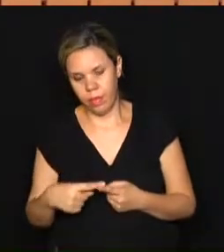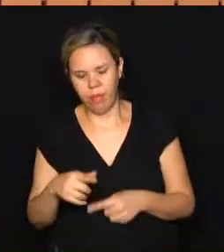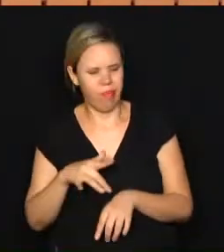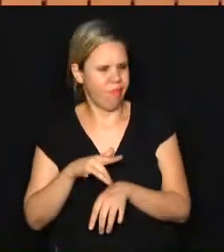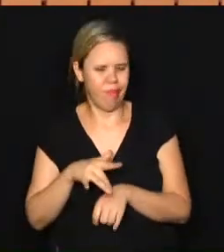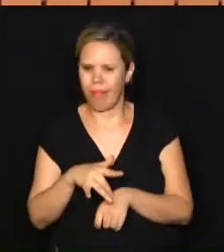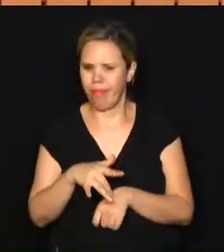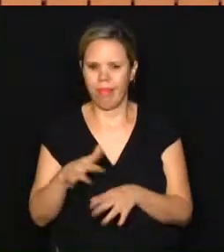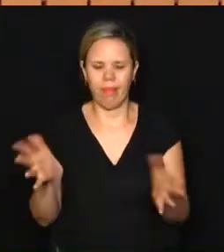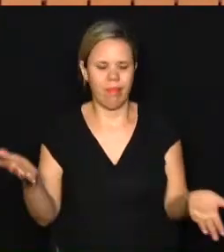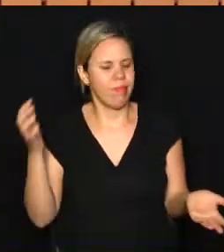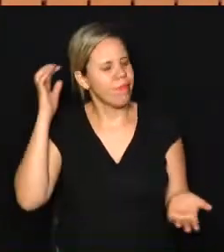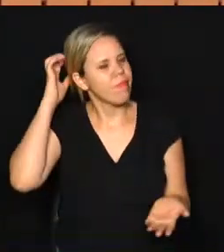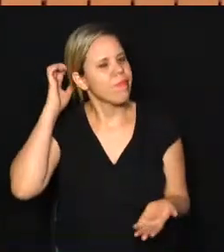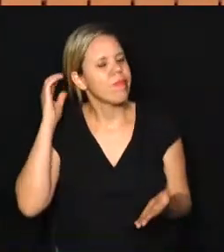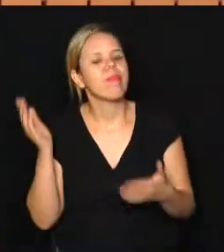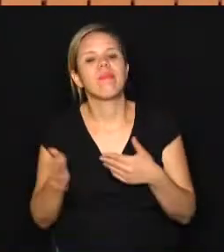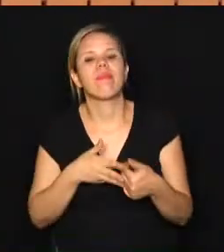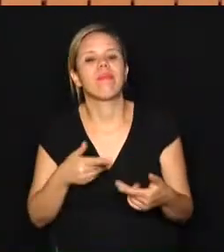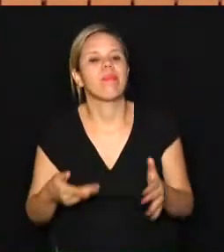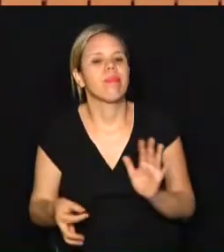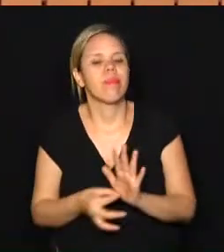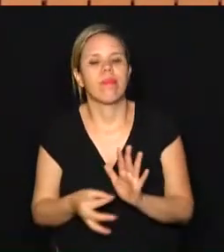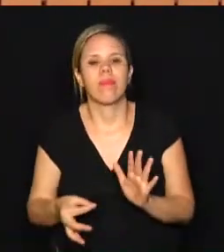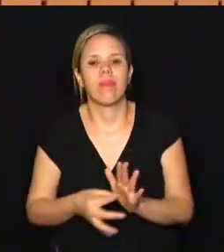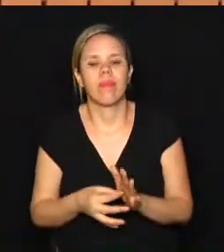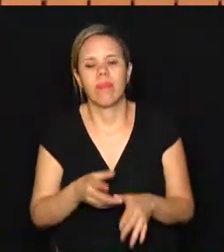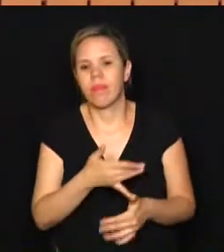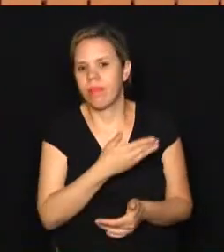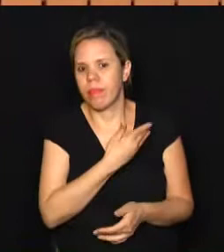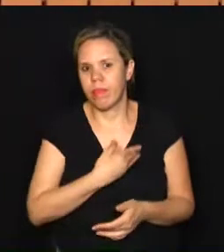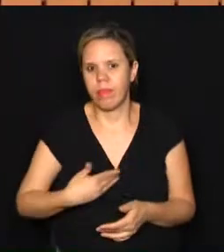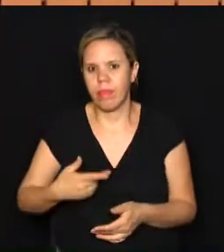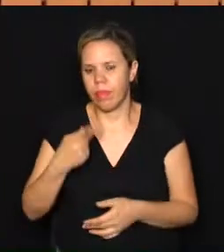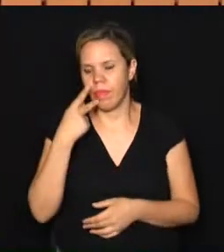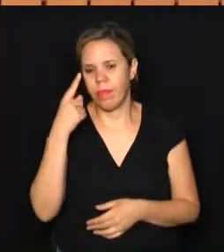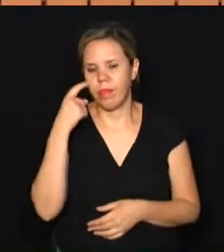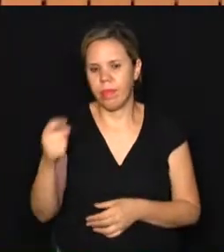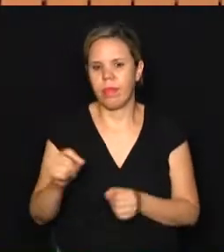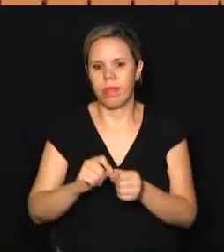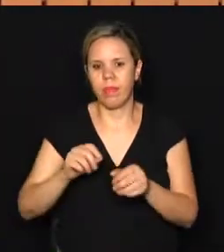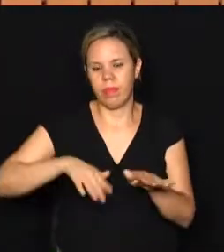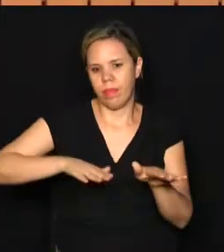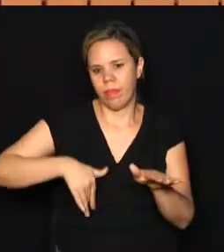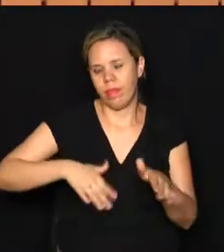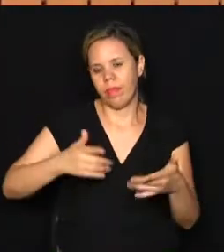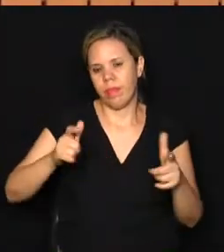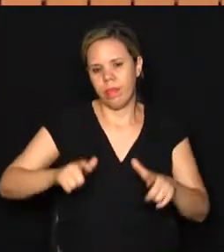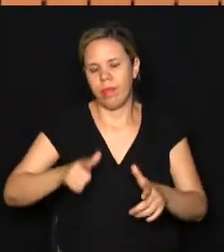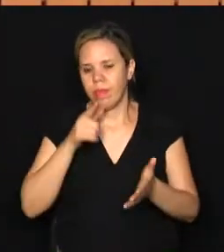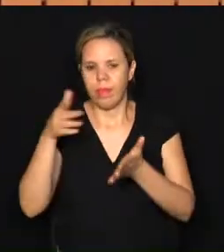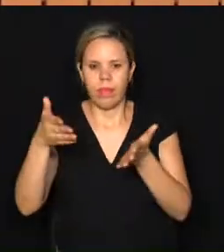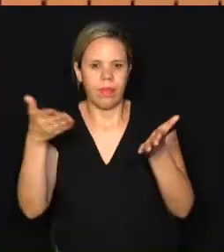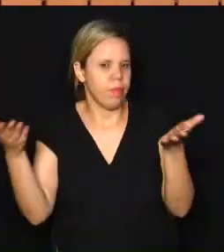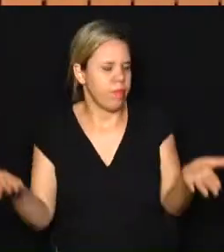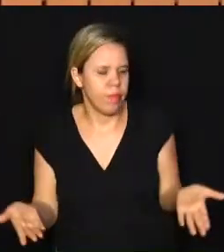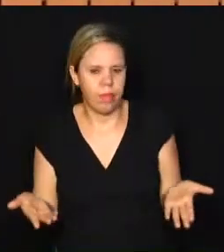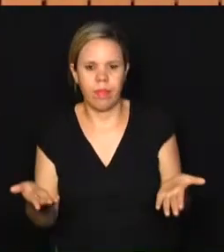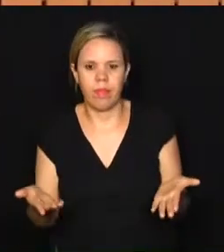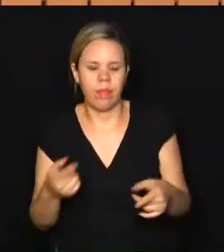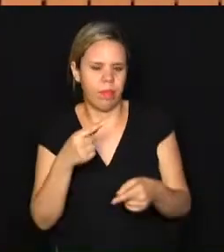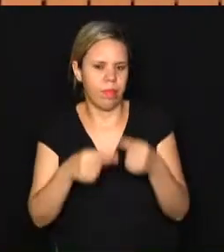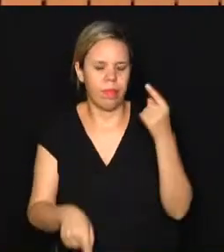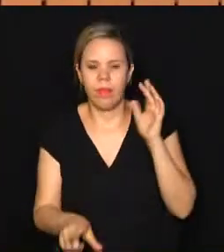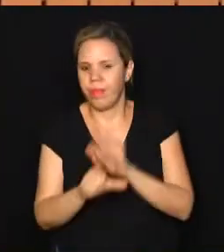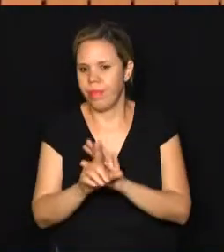absurdo qualquer manifestação do poder público colocando a intenção de fazer um clube náutico naquela região, porque isso é proibido por